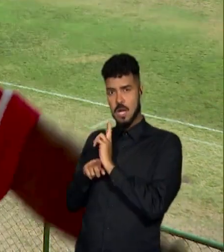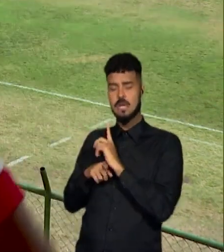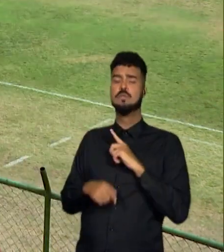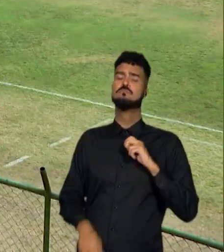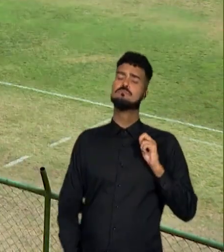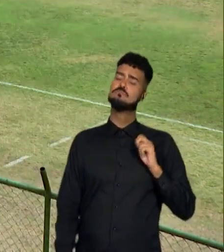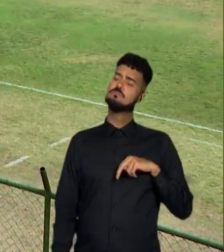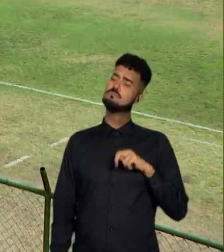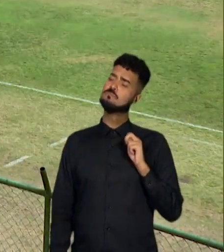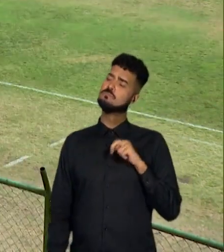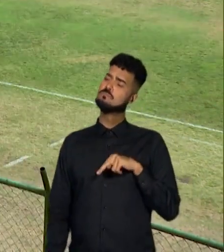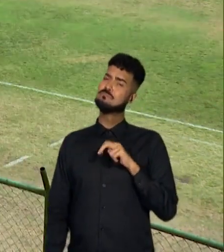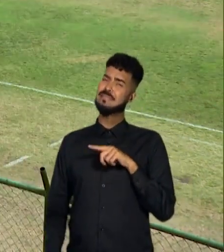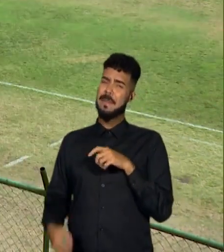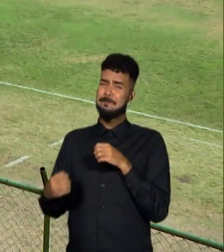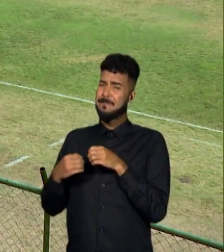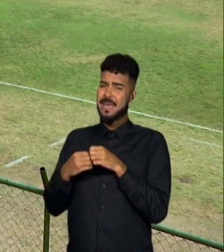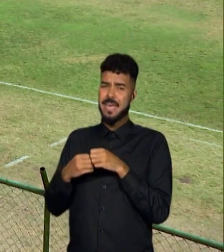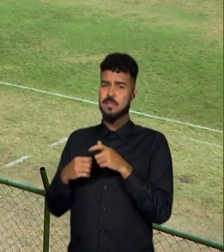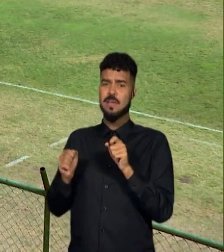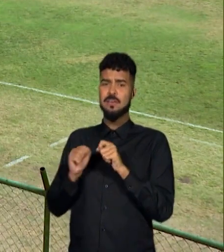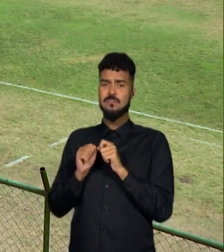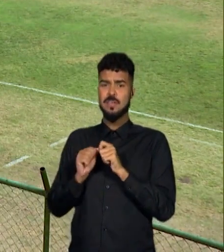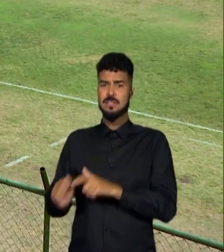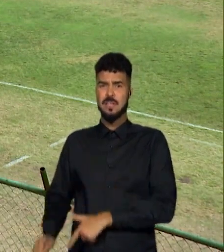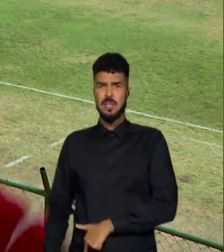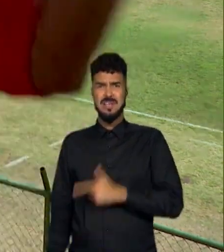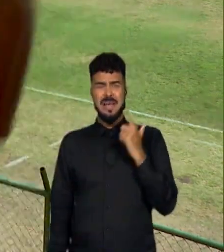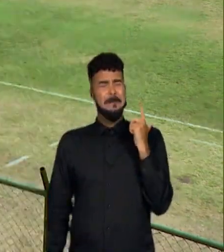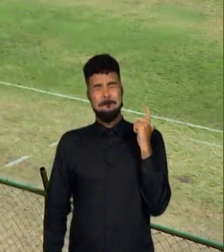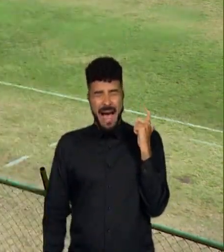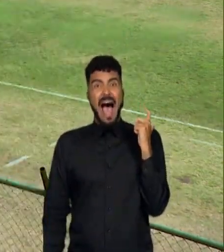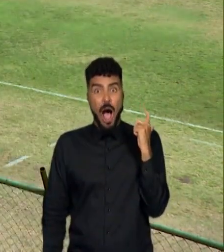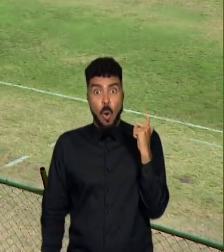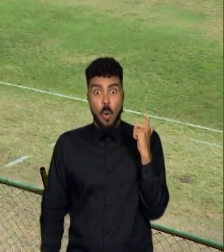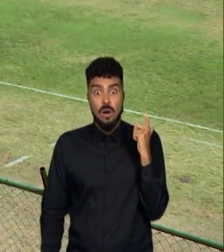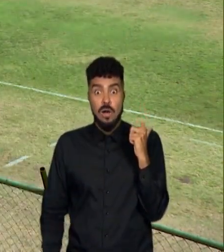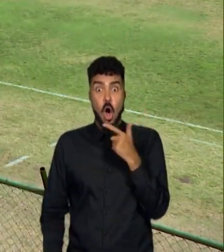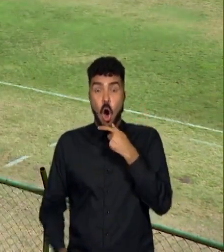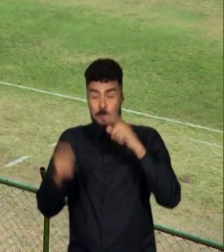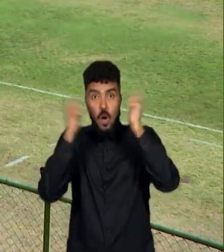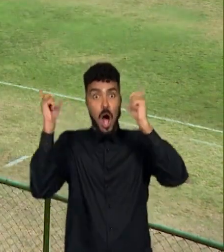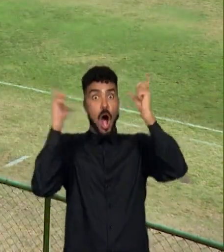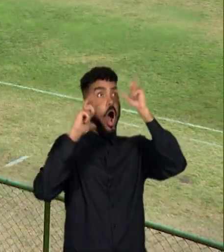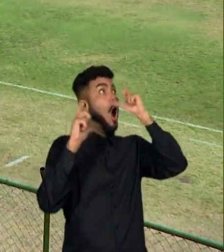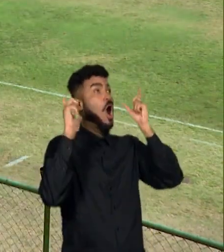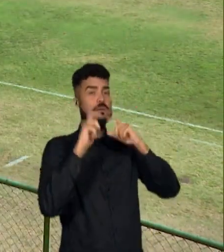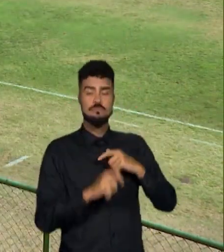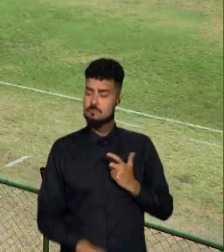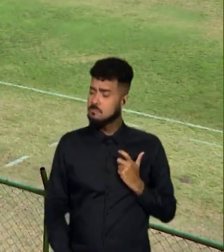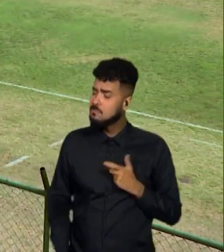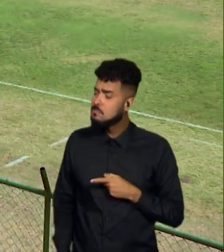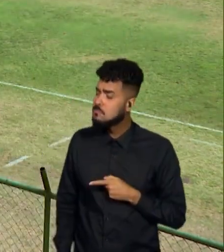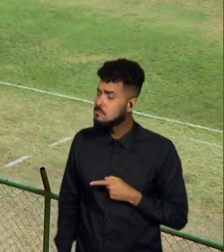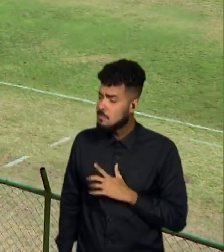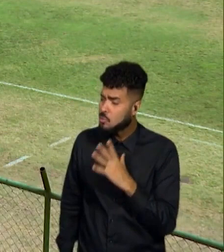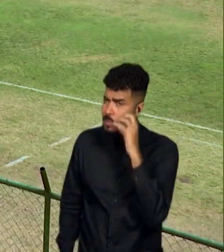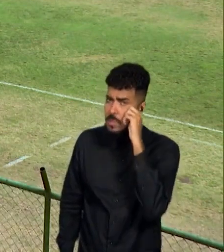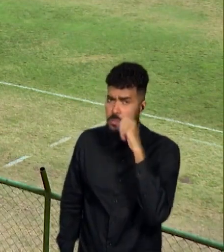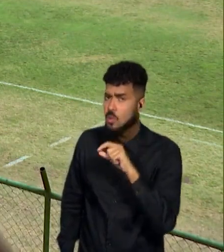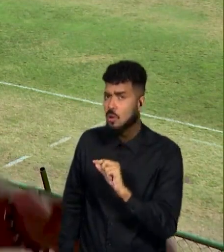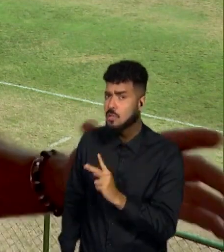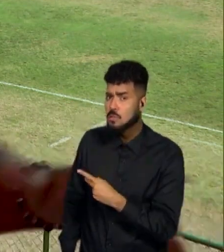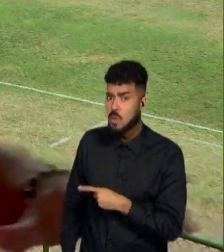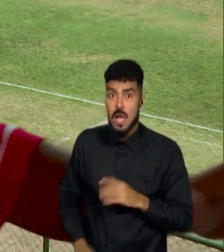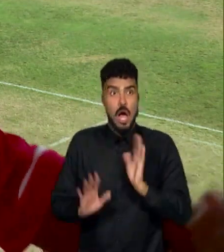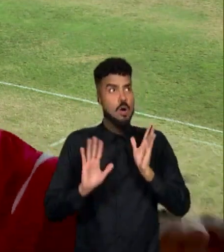lá na baliza lá, aí puxou a pistola assim, pau! Aí ele levou um susto, levantou. Tá dormindo, Marco Antônio? O que houve?